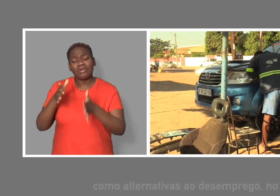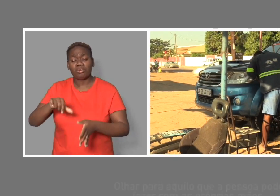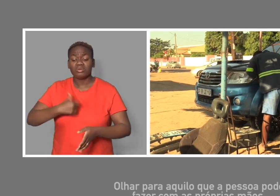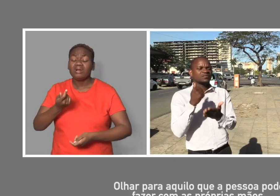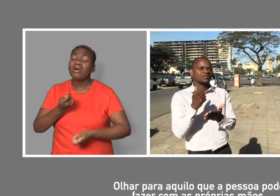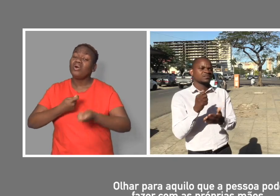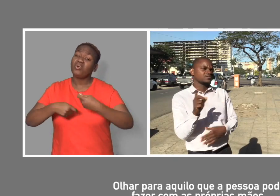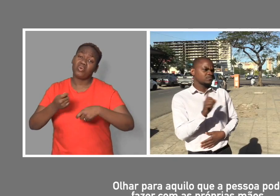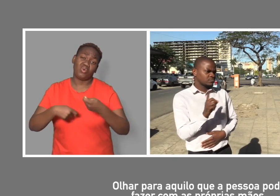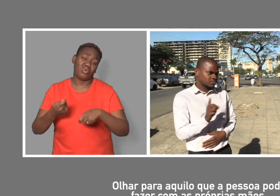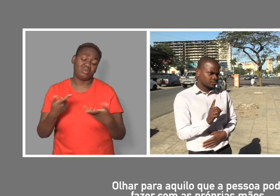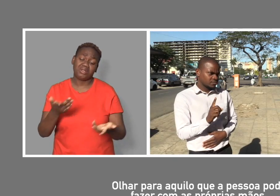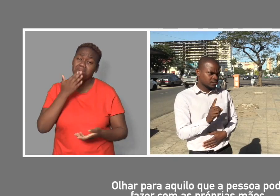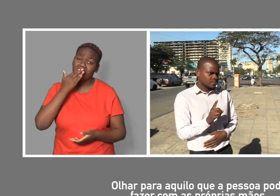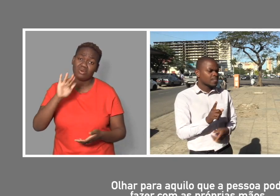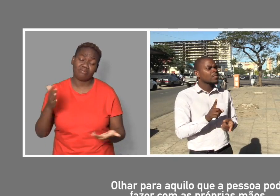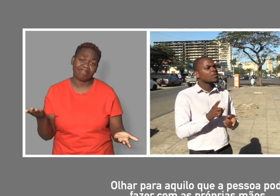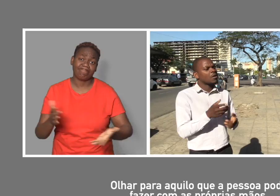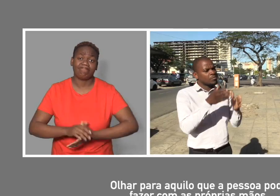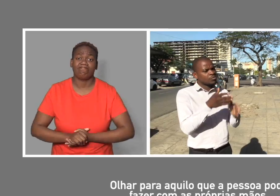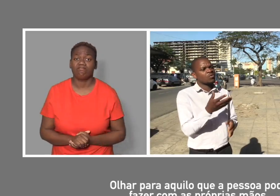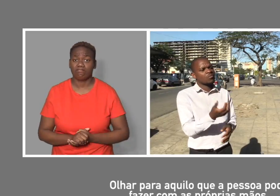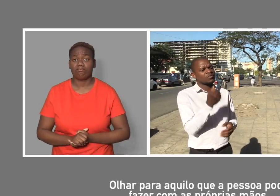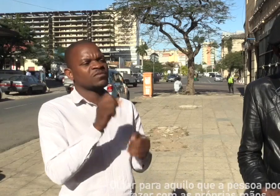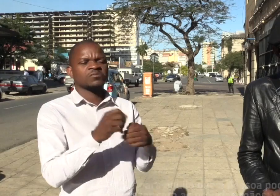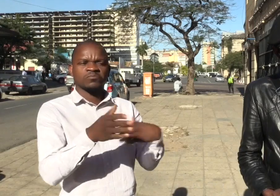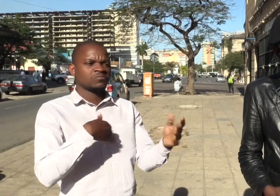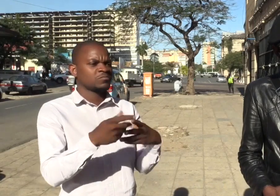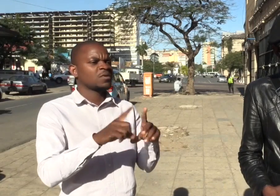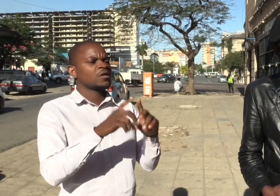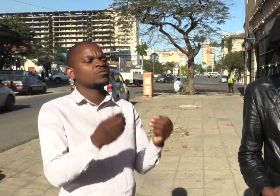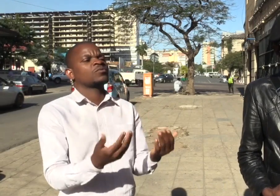país. Olhar naquilo que a pessoa pode fazer com as suas próprias mãos.